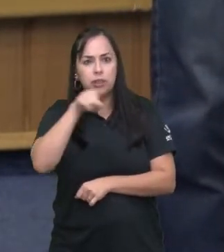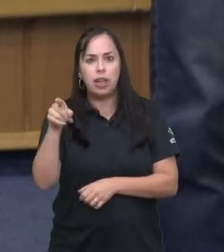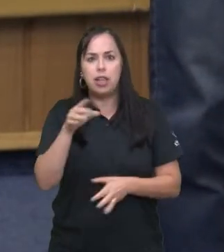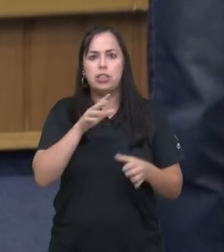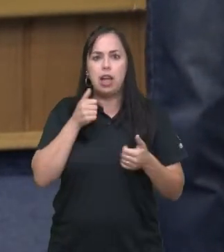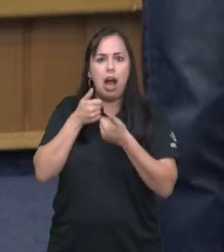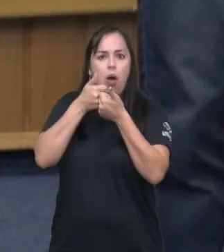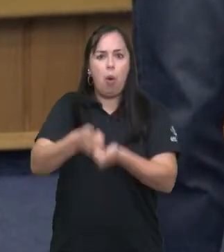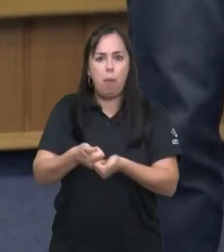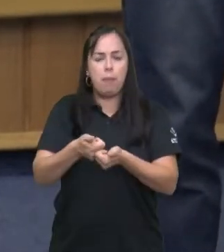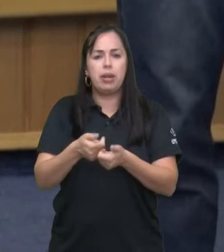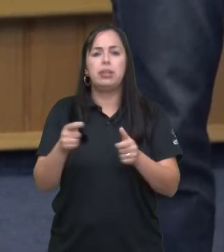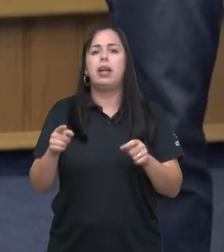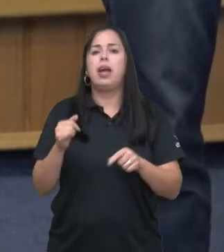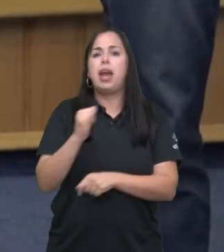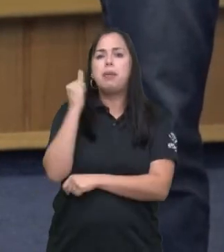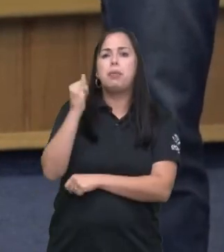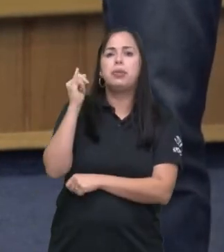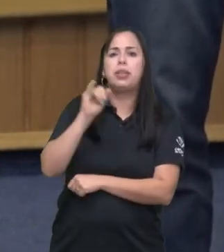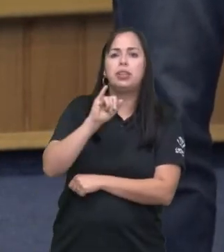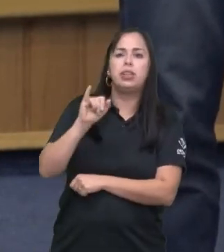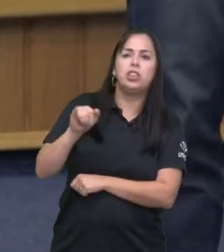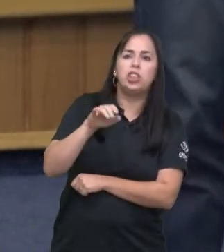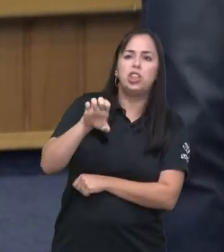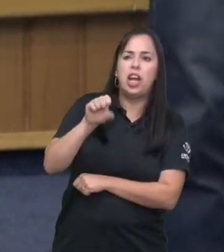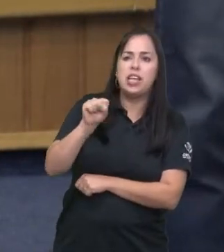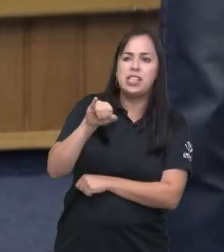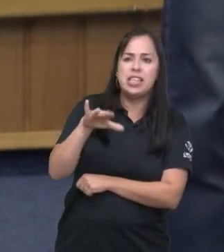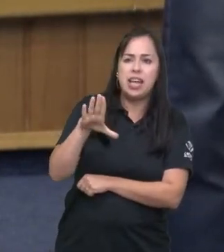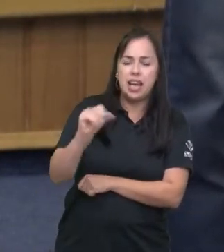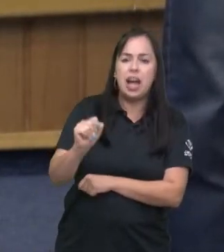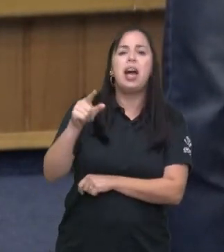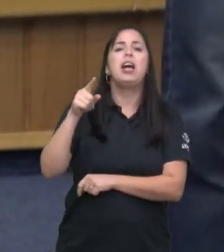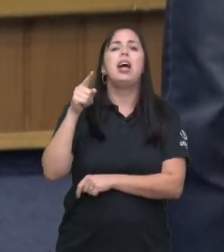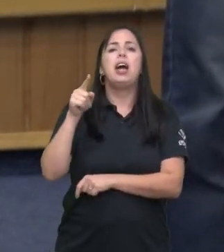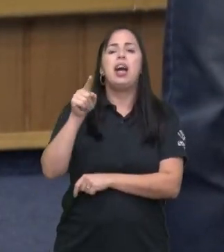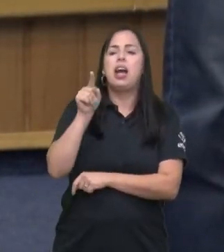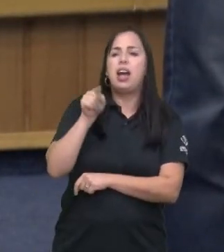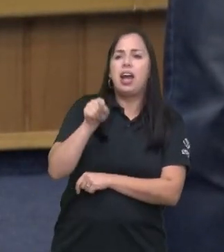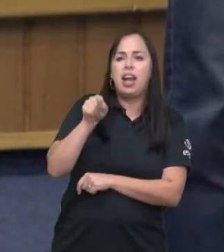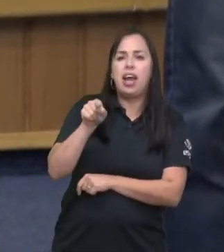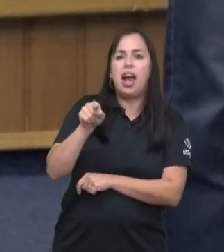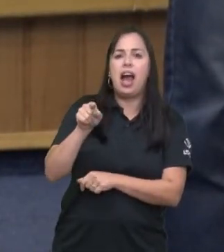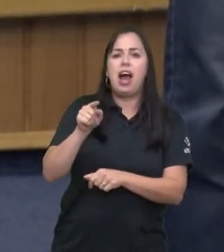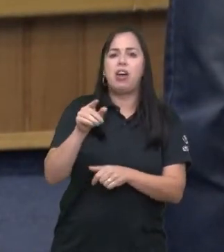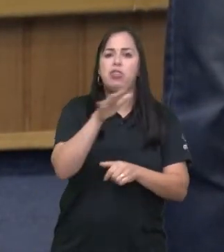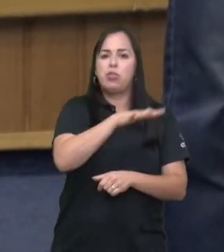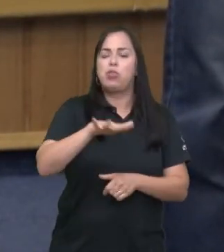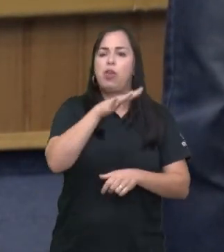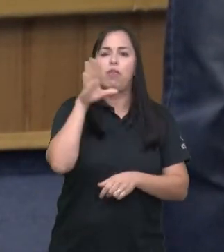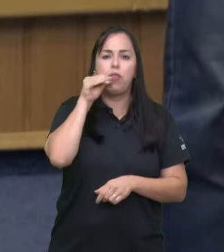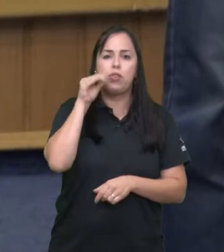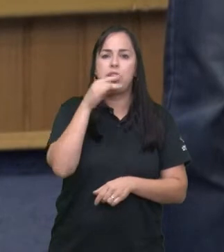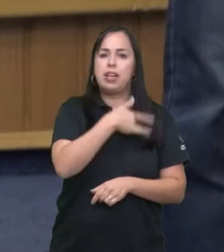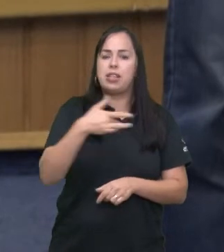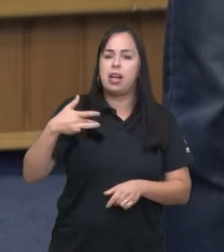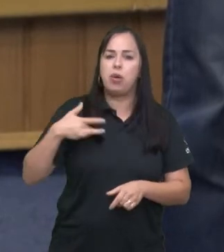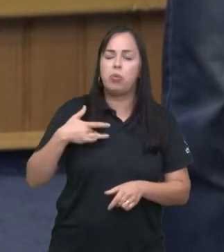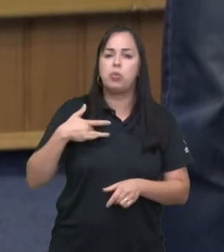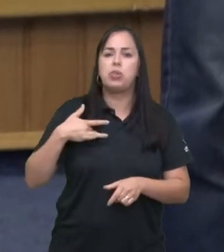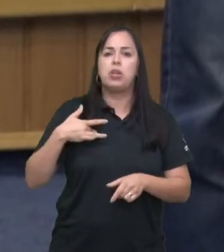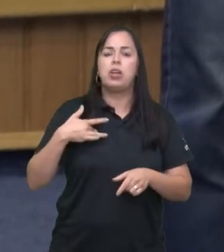muito importante. Jéssica, sei hoje que os funcionários da saúde se mobilizaram contra a